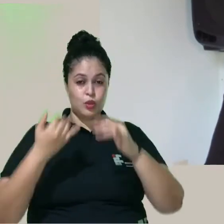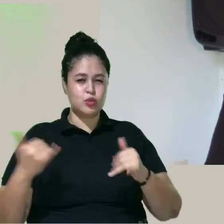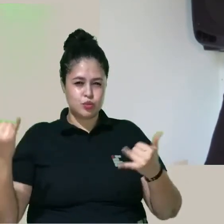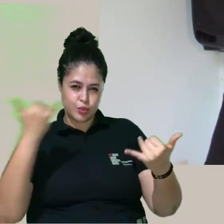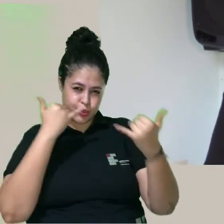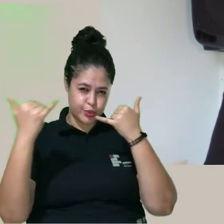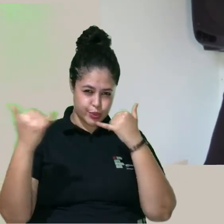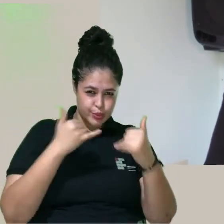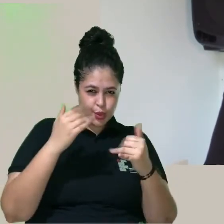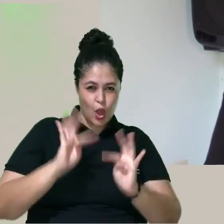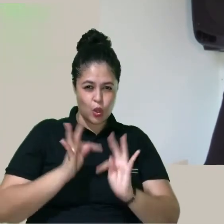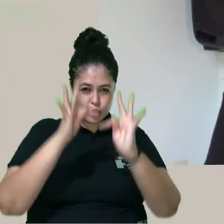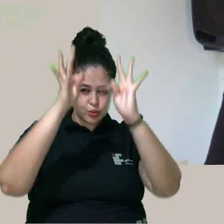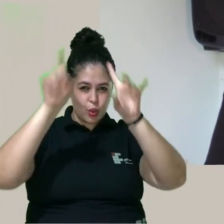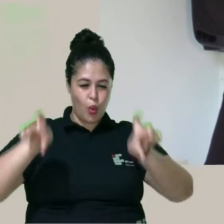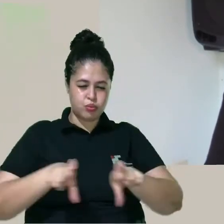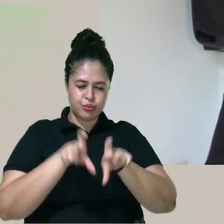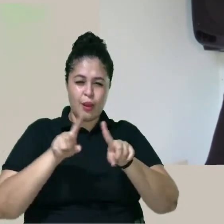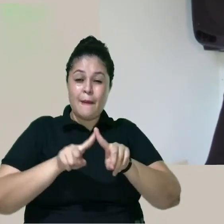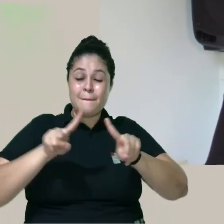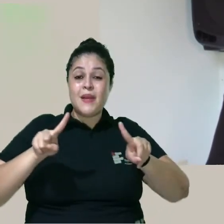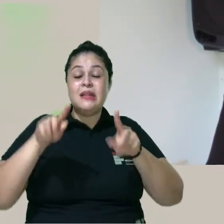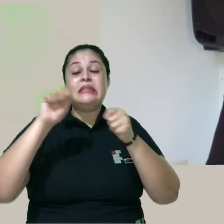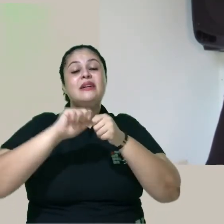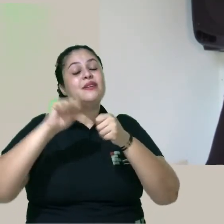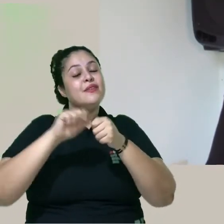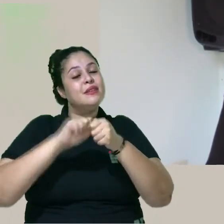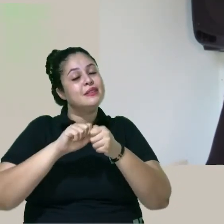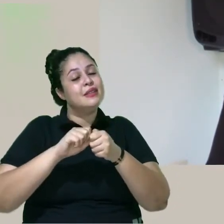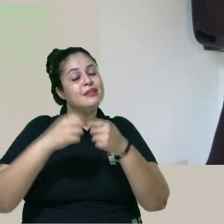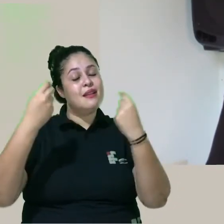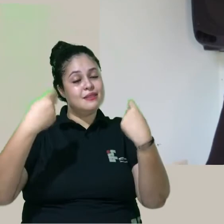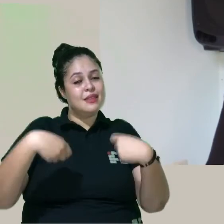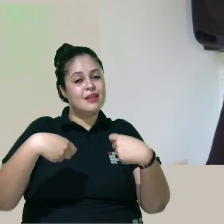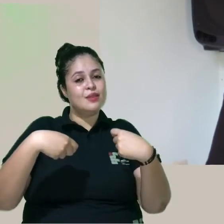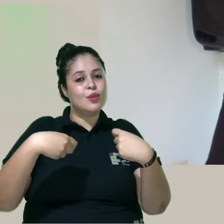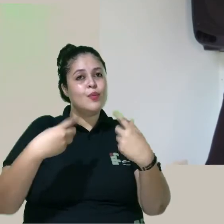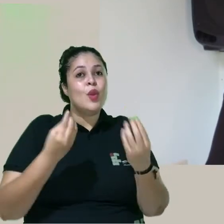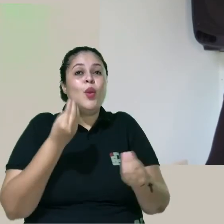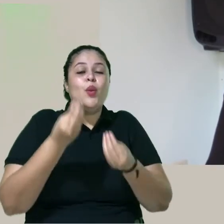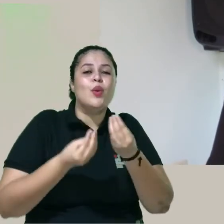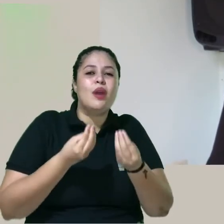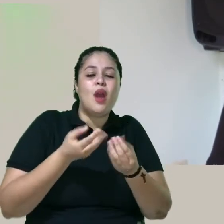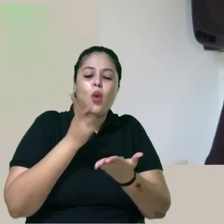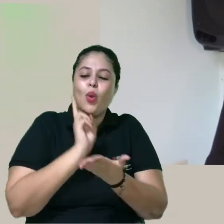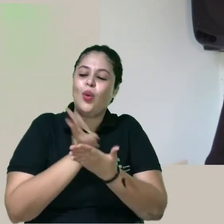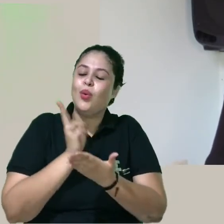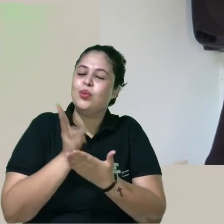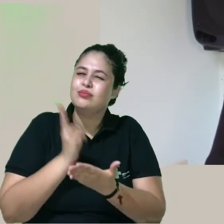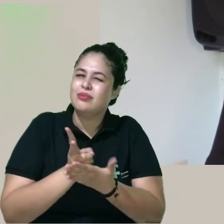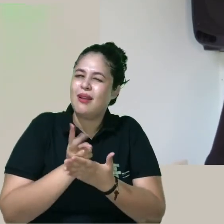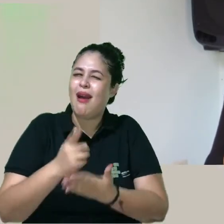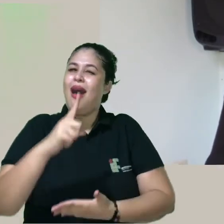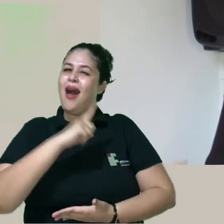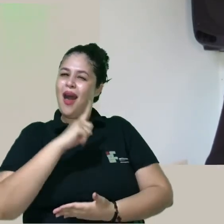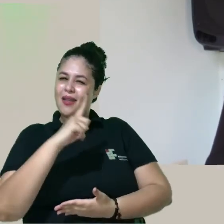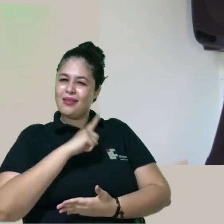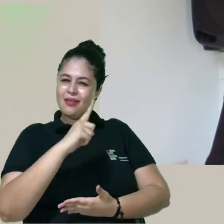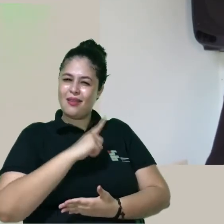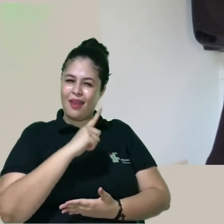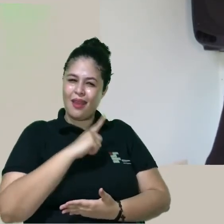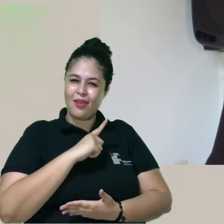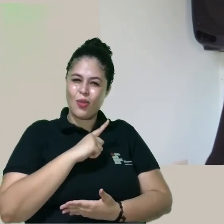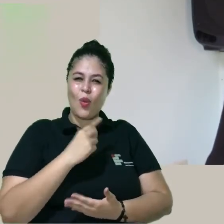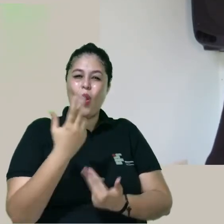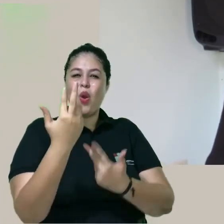informação. Mas ela faz isso, obviamente, no sentido de continuar obtendo